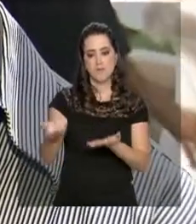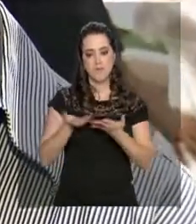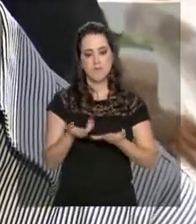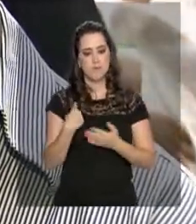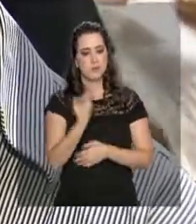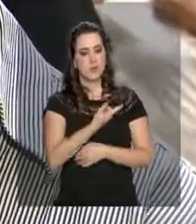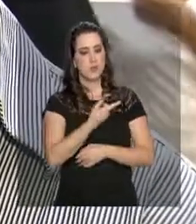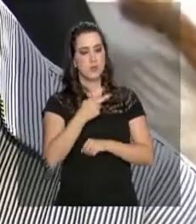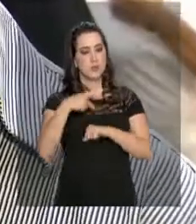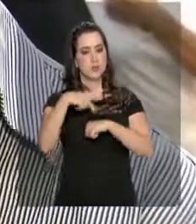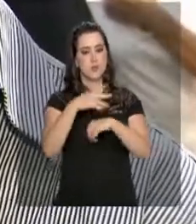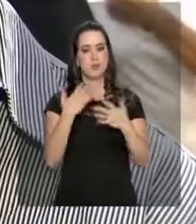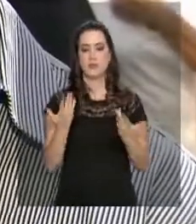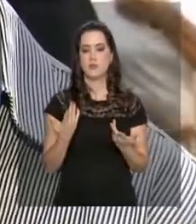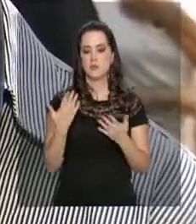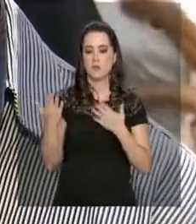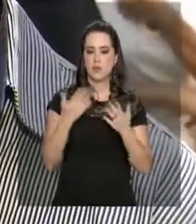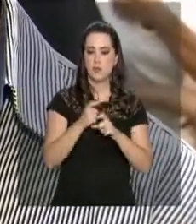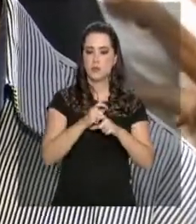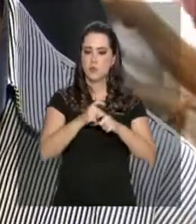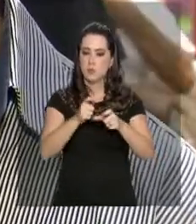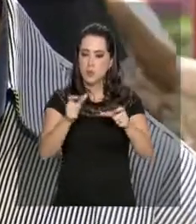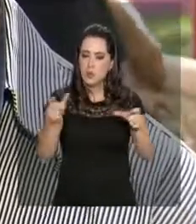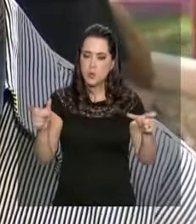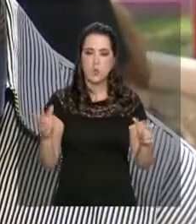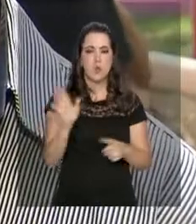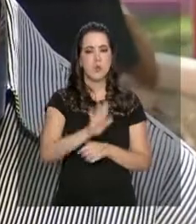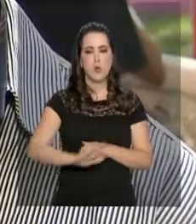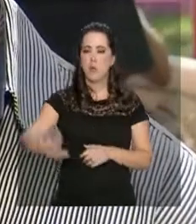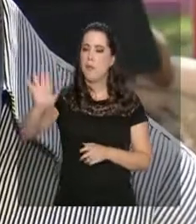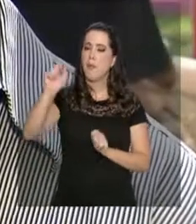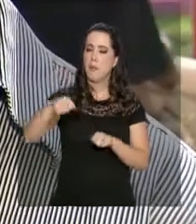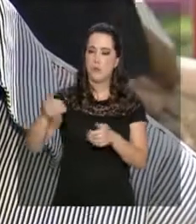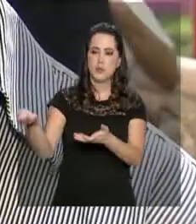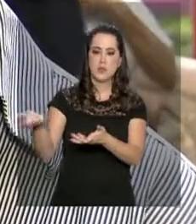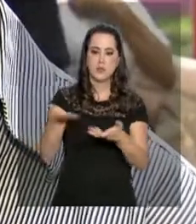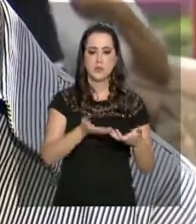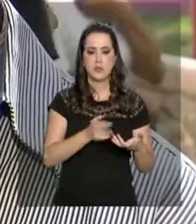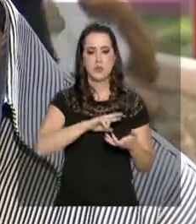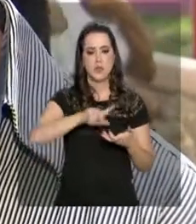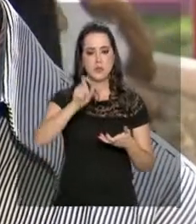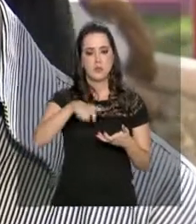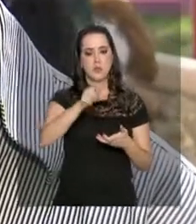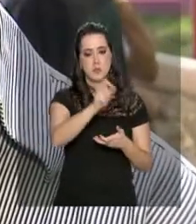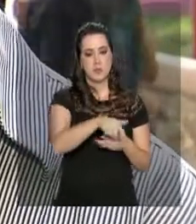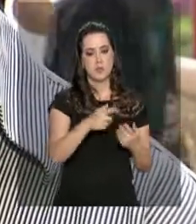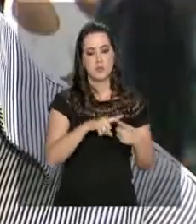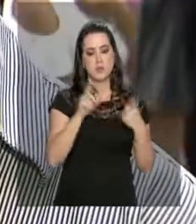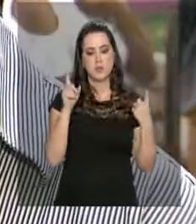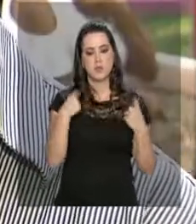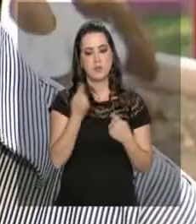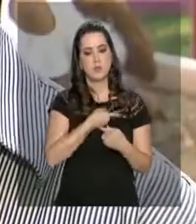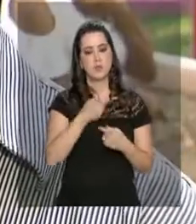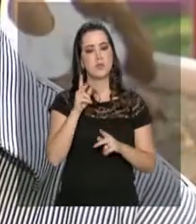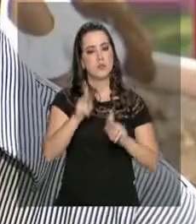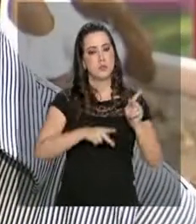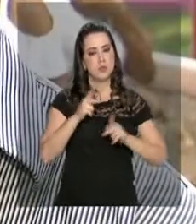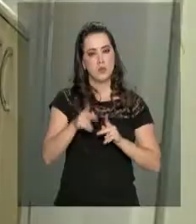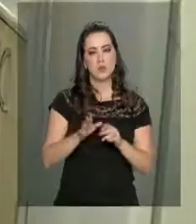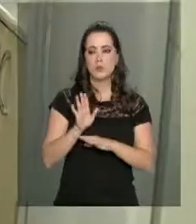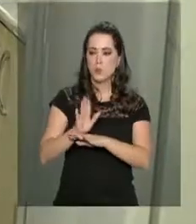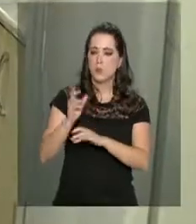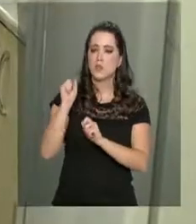de nosso país nós temos um vasto território nós temos condição de acolher a muito mais pessoas e nós somos um povo bastante